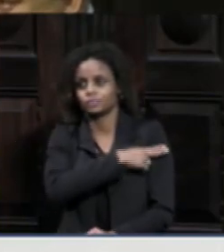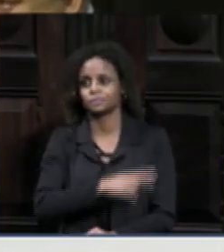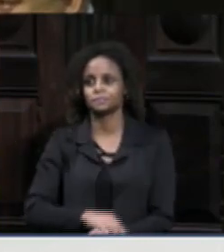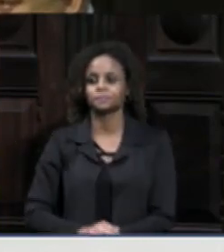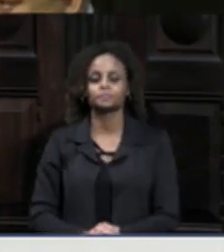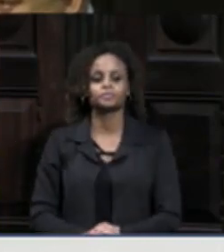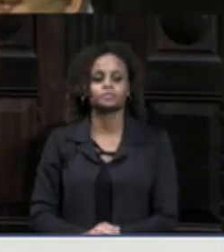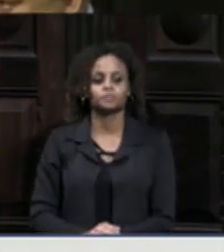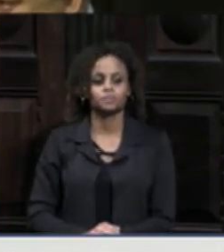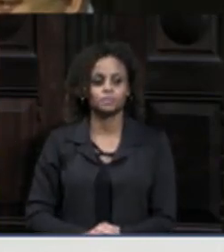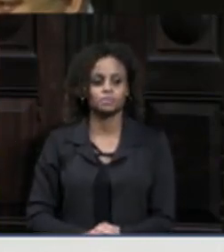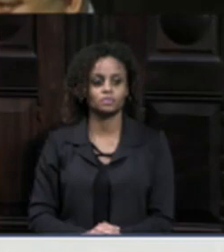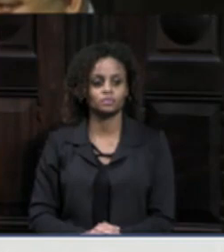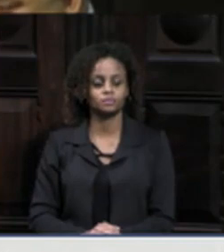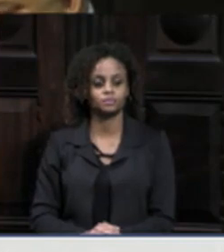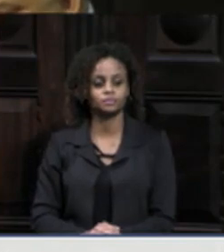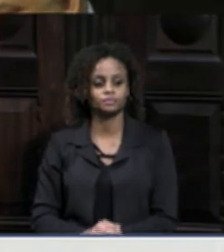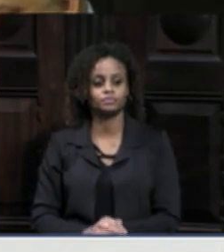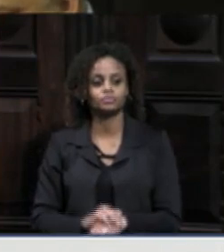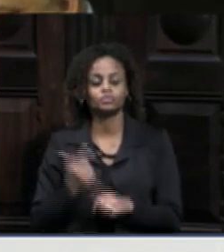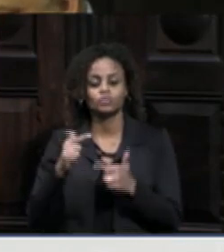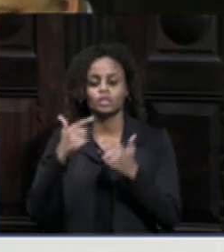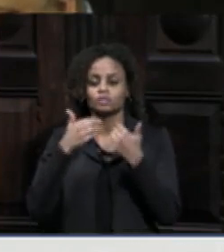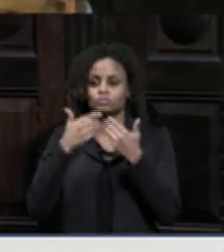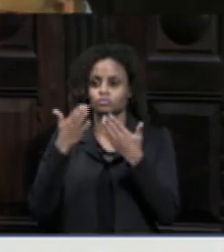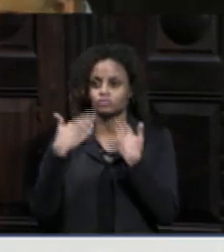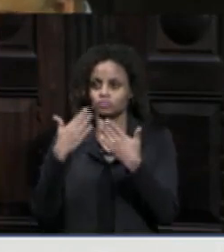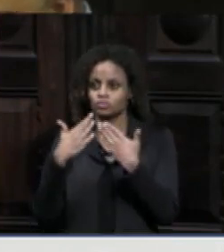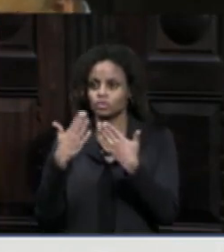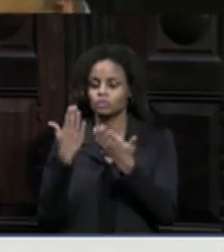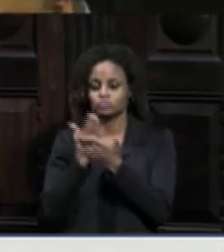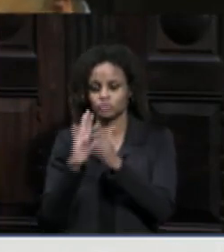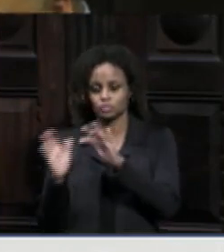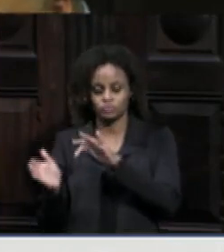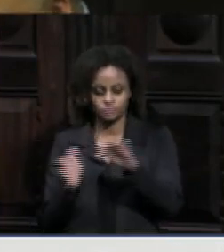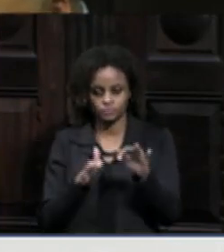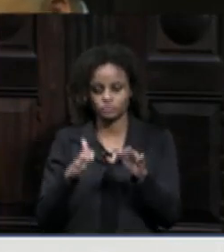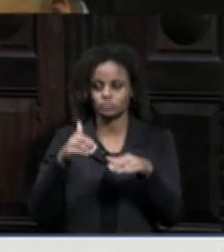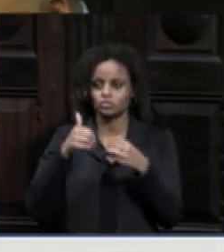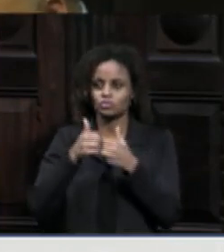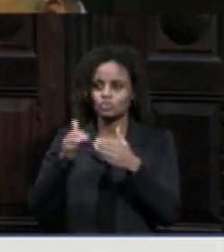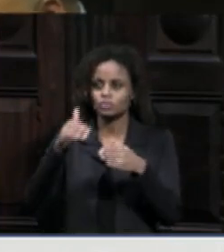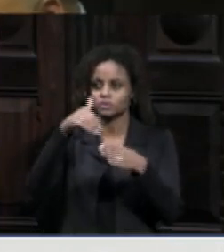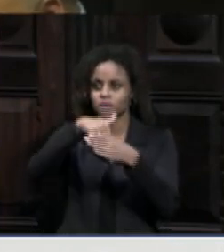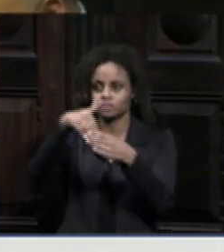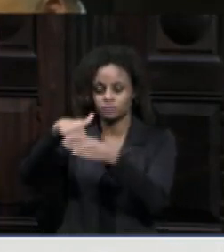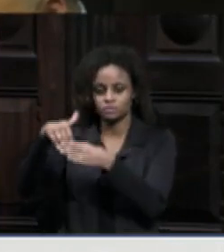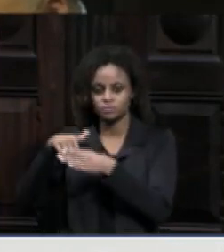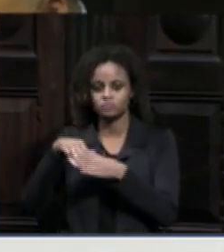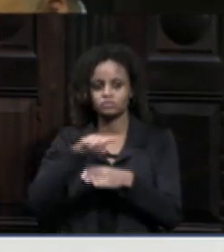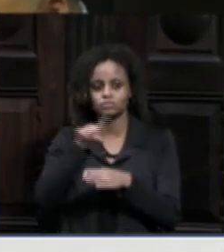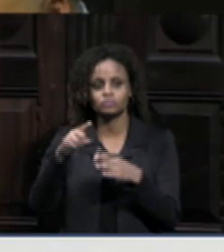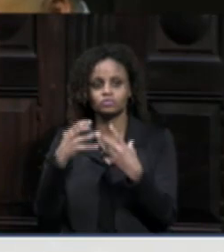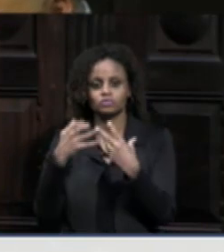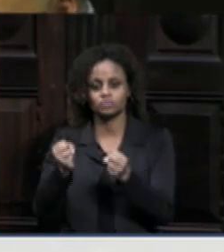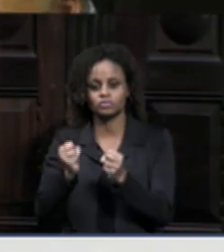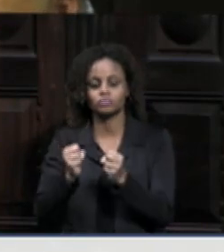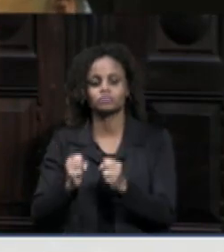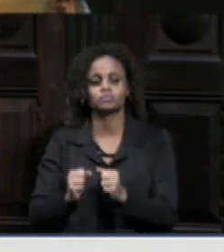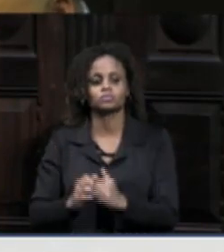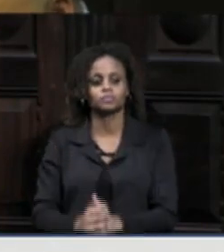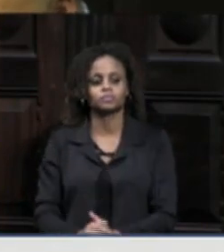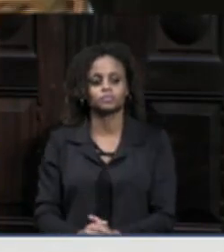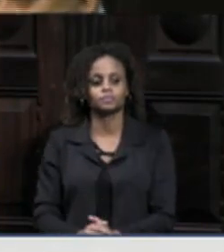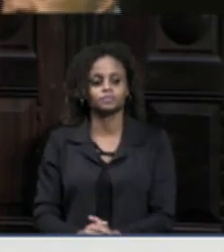Externas, favorável, relator deputado Dica. Em discussão, não havendo que queira discutir, encerrada a discussão, em votação, os senhores que aprovam nessa comissão, aprovado, vai à promulgação. Senhor